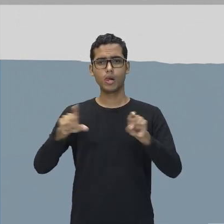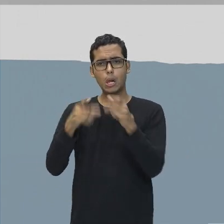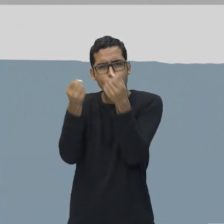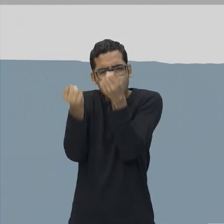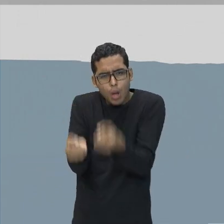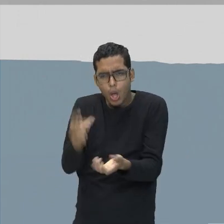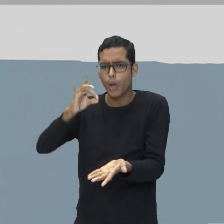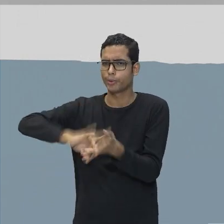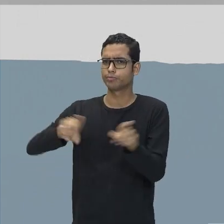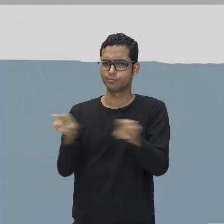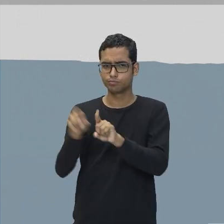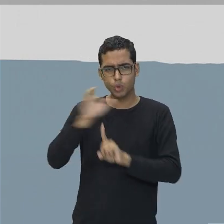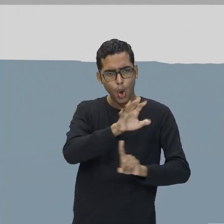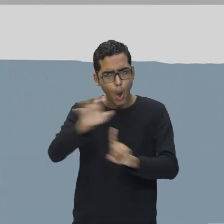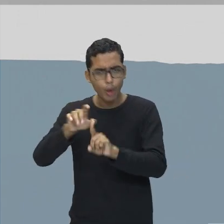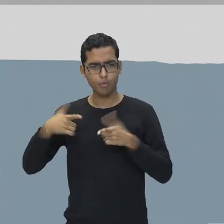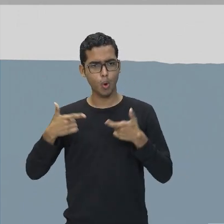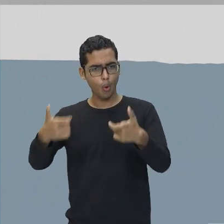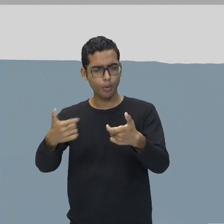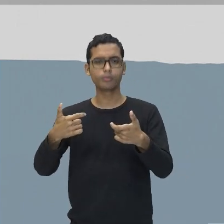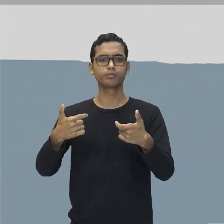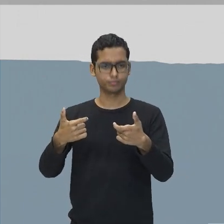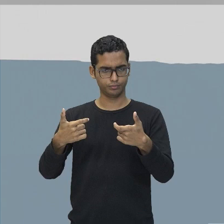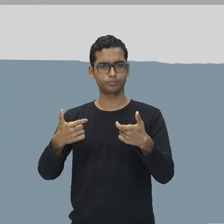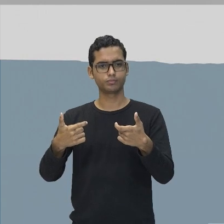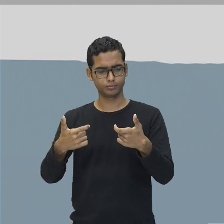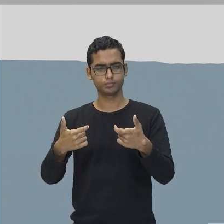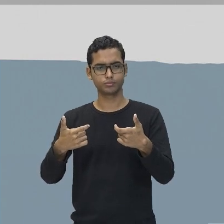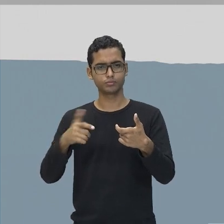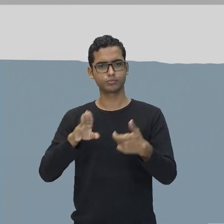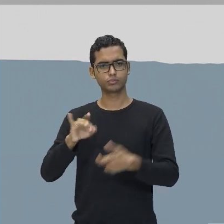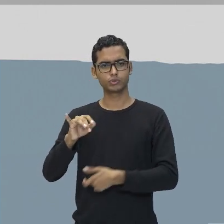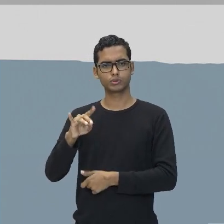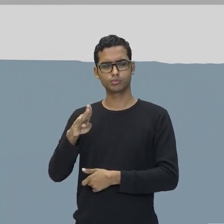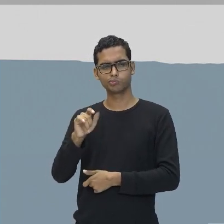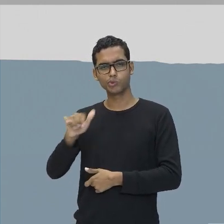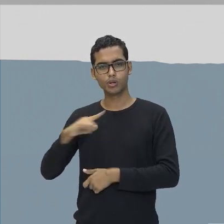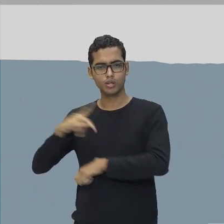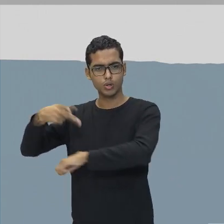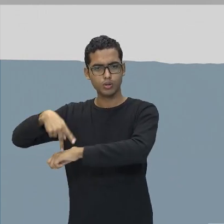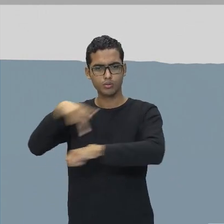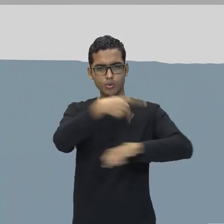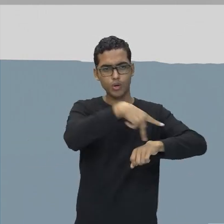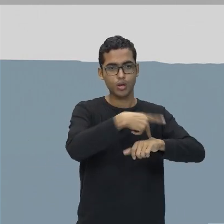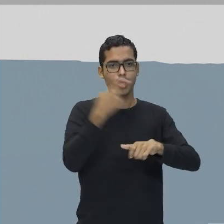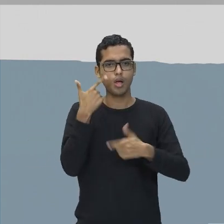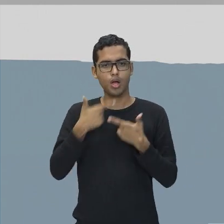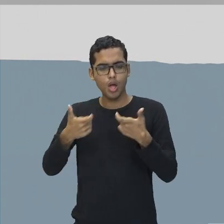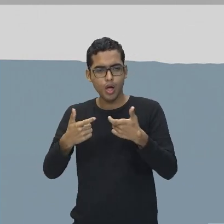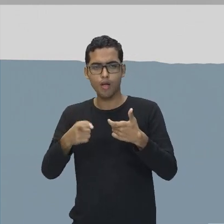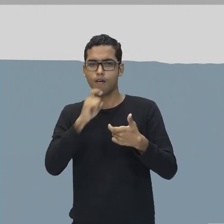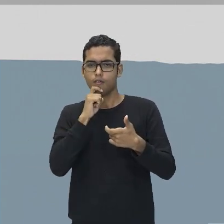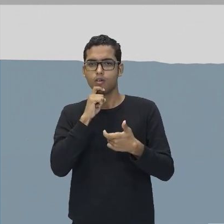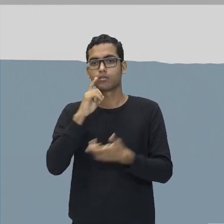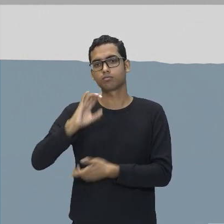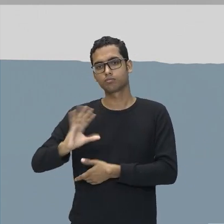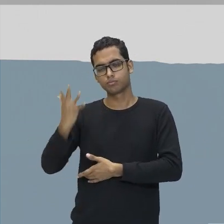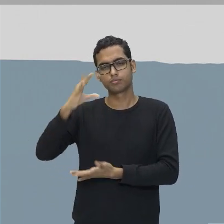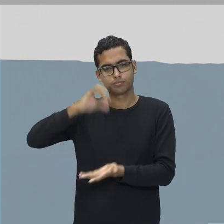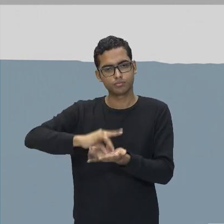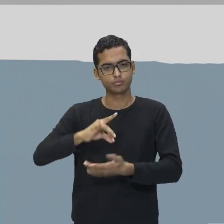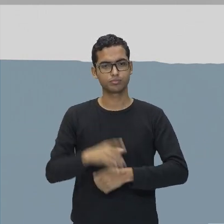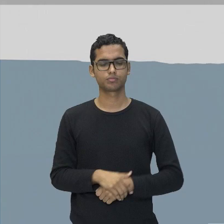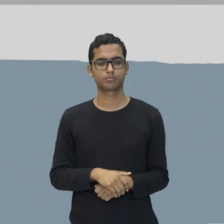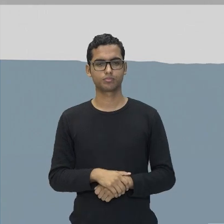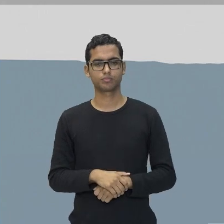Mundial tiveram enorme peso para que a ordem bipolar e a Guerra Fria se tornassem uma realidade. Como eu